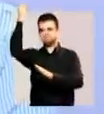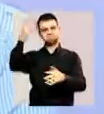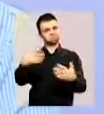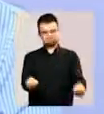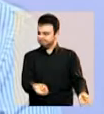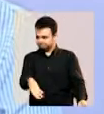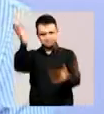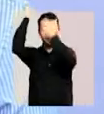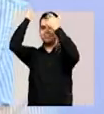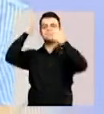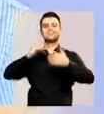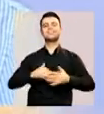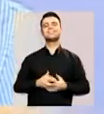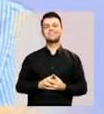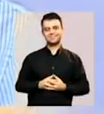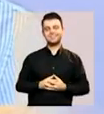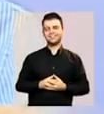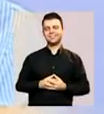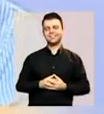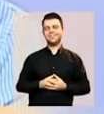Só vai, porque